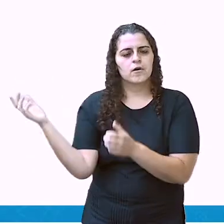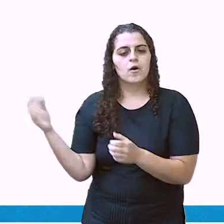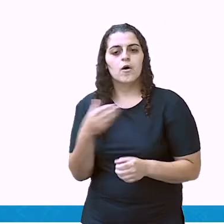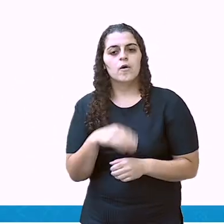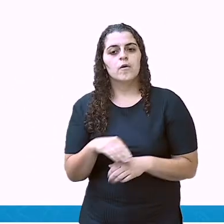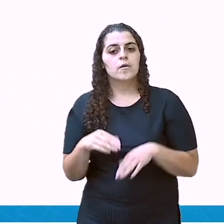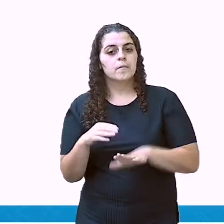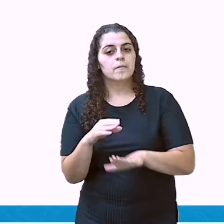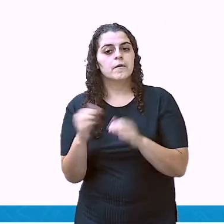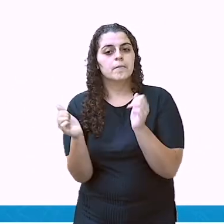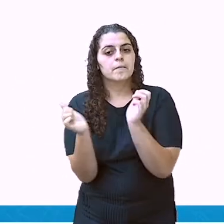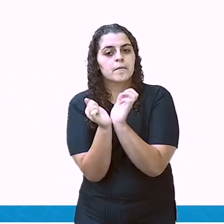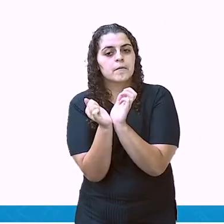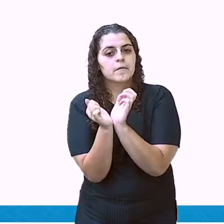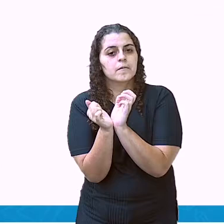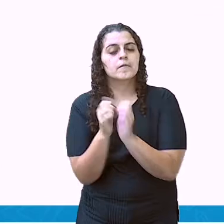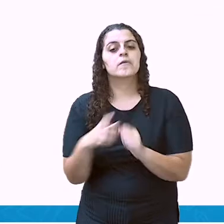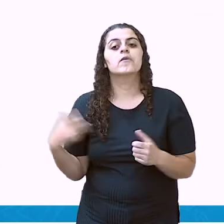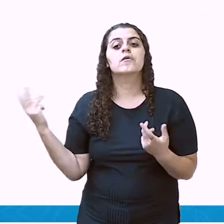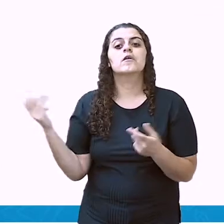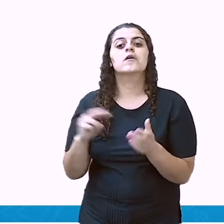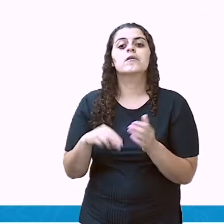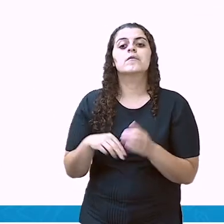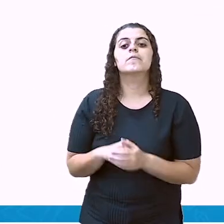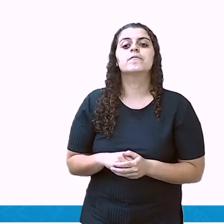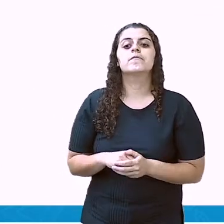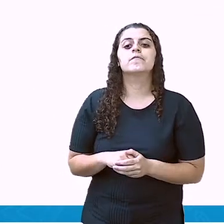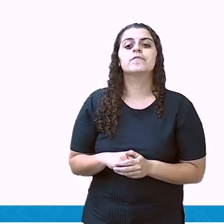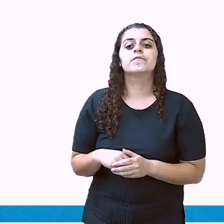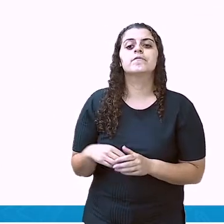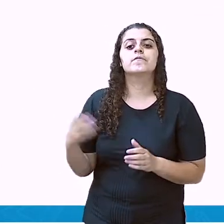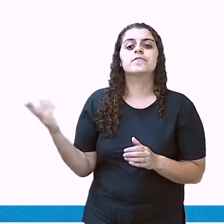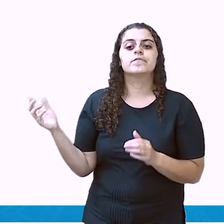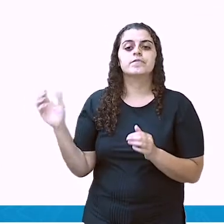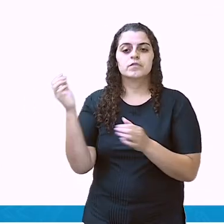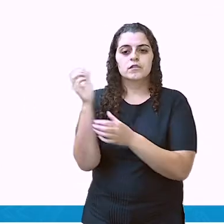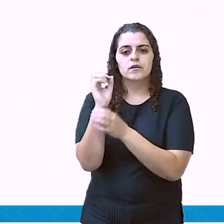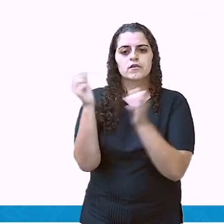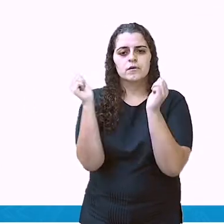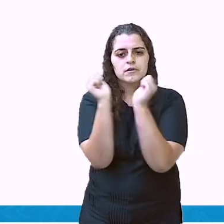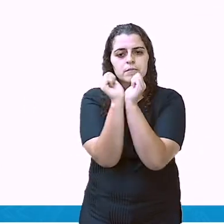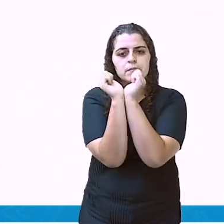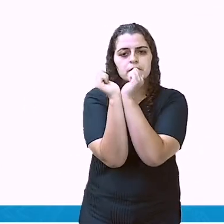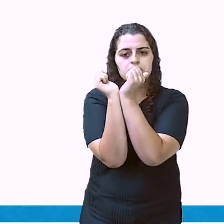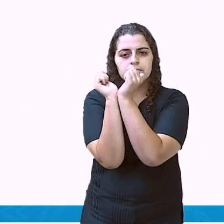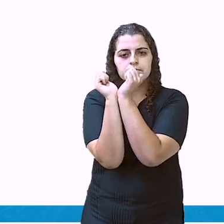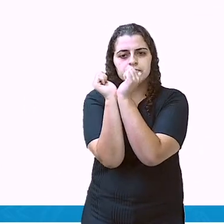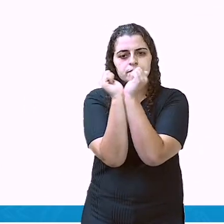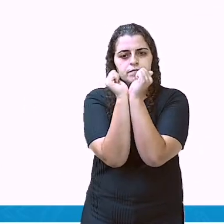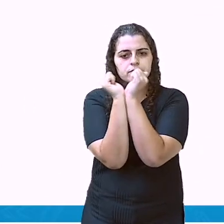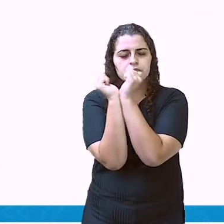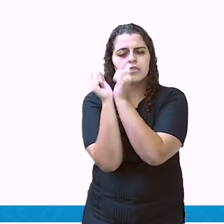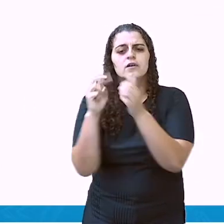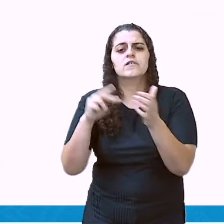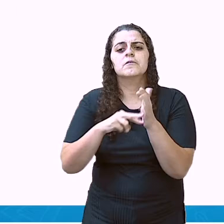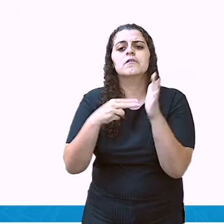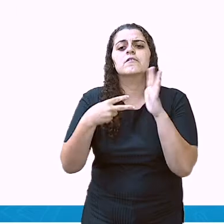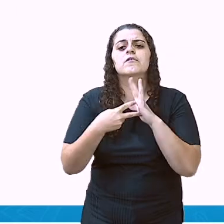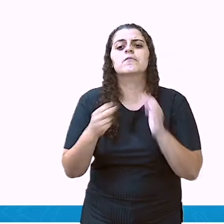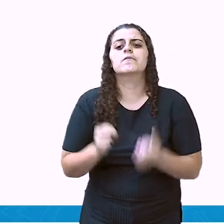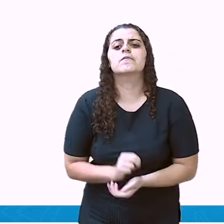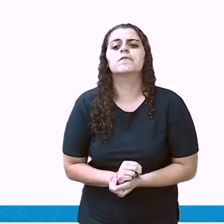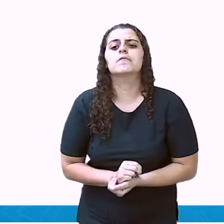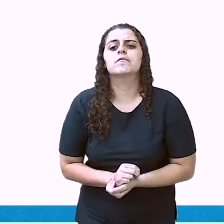pé. Aquilo ali é o quê, gente? São algemas, né? Será que isso quer dizer o